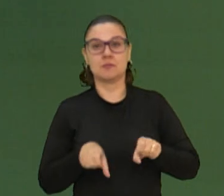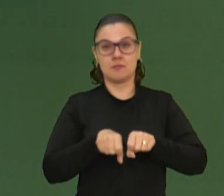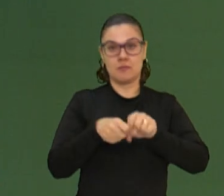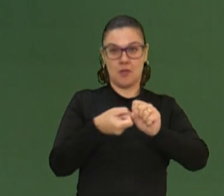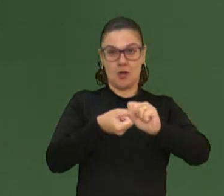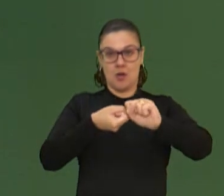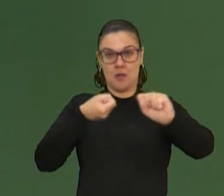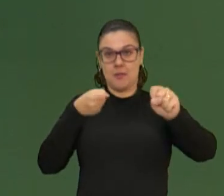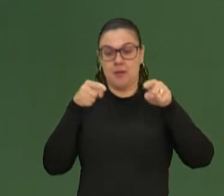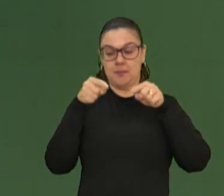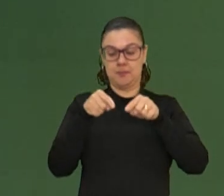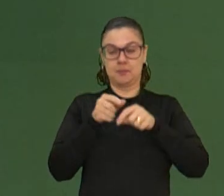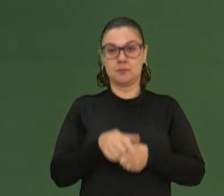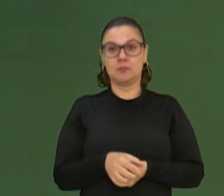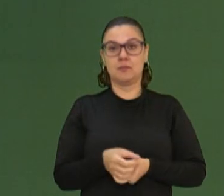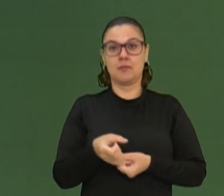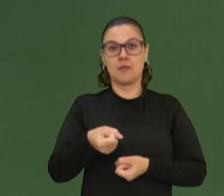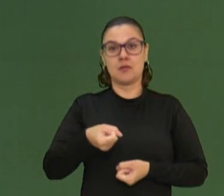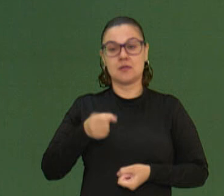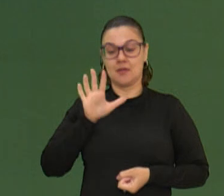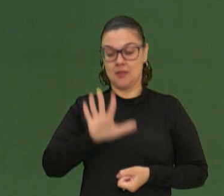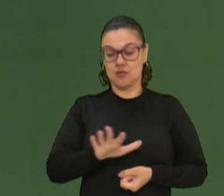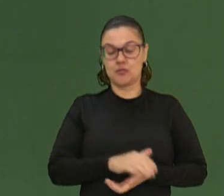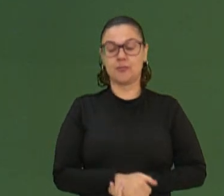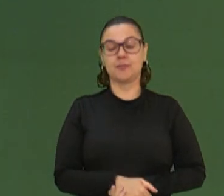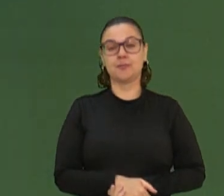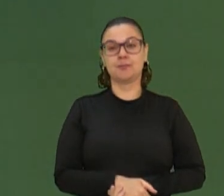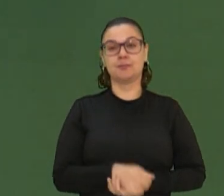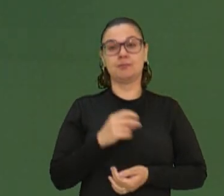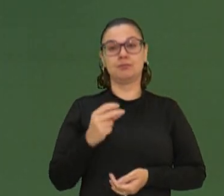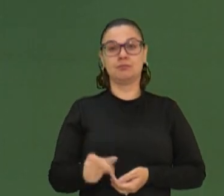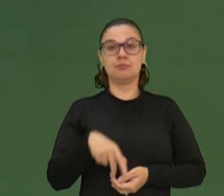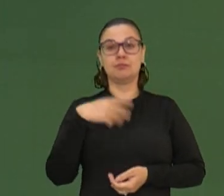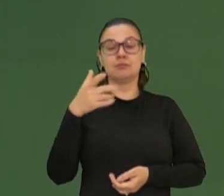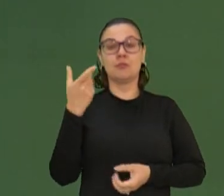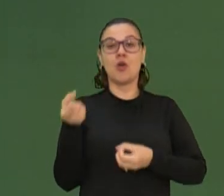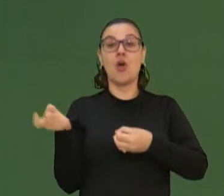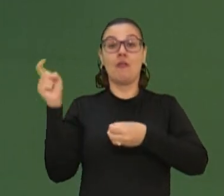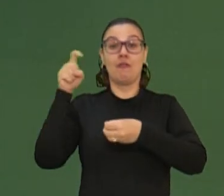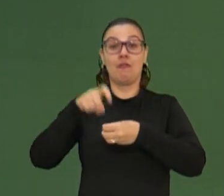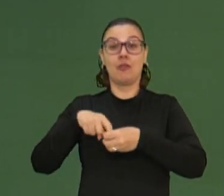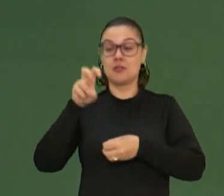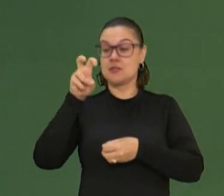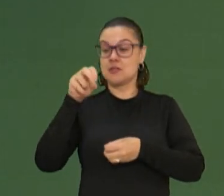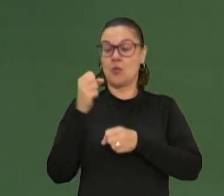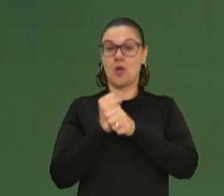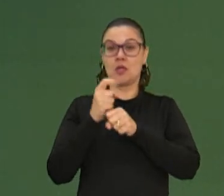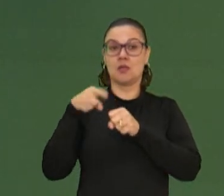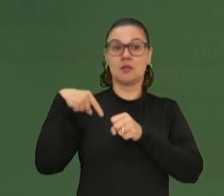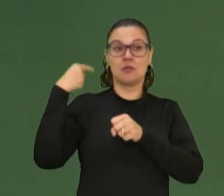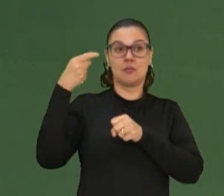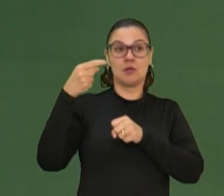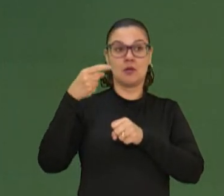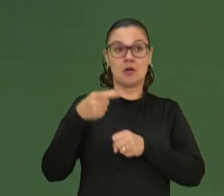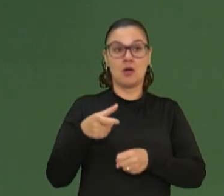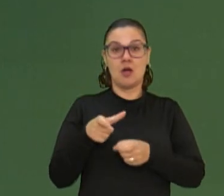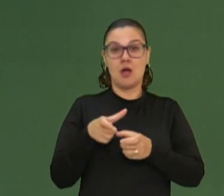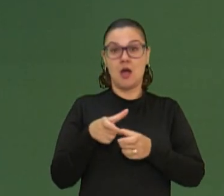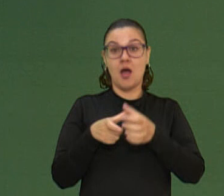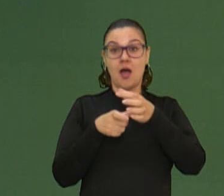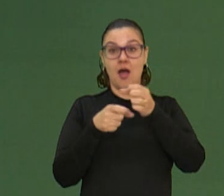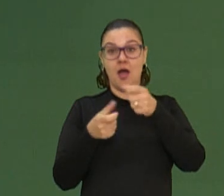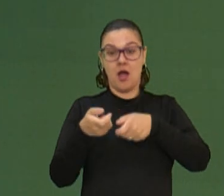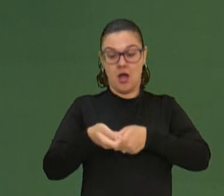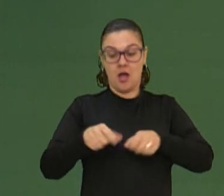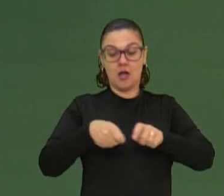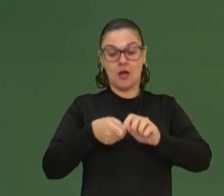corda e sair fora, deixar a coitada da árvore lá, volta 50 anos depois, a corda subiu, desceu, está na mesma